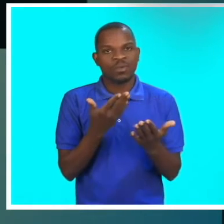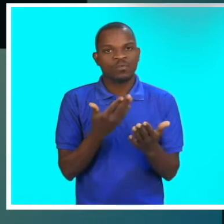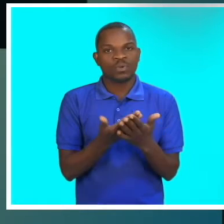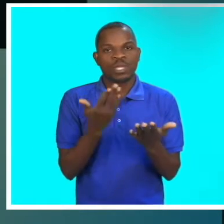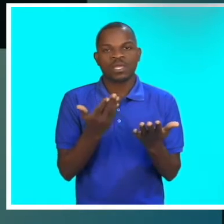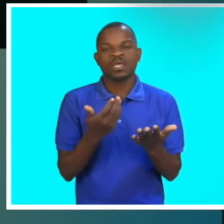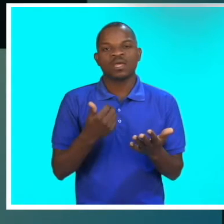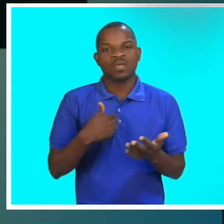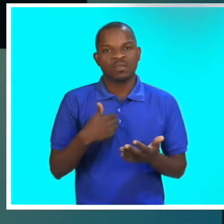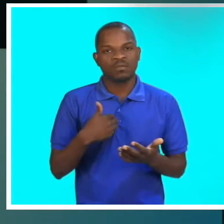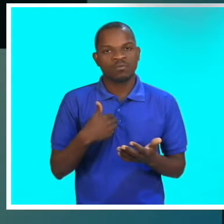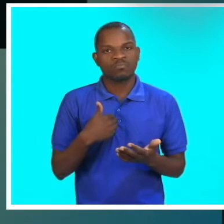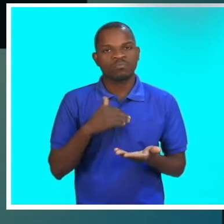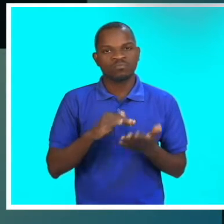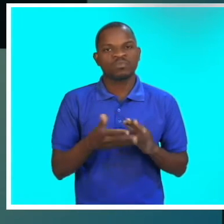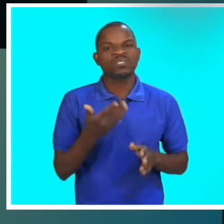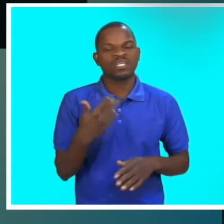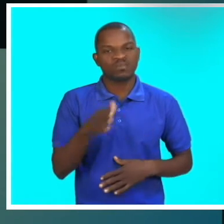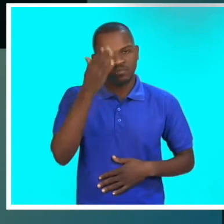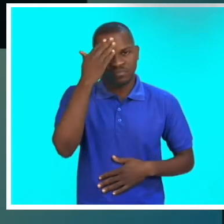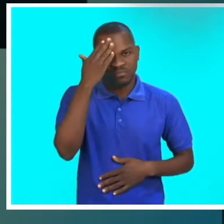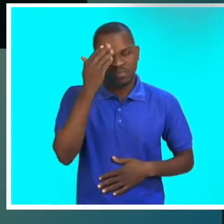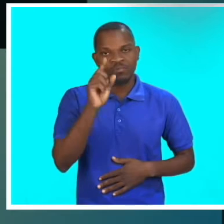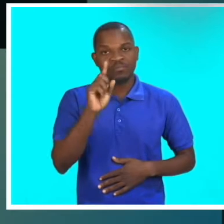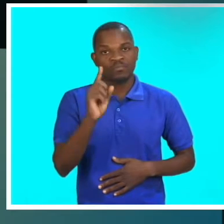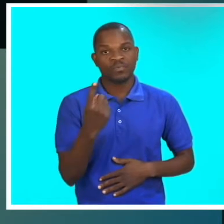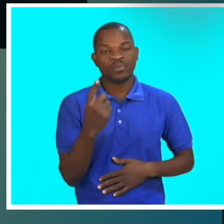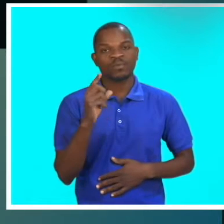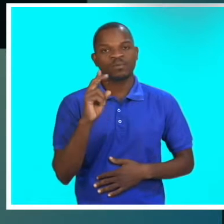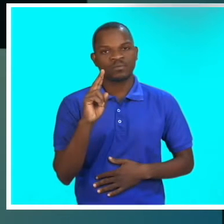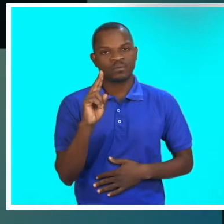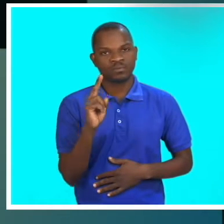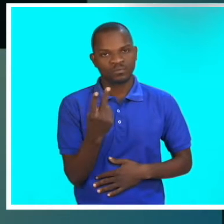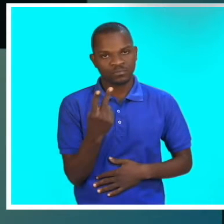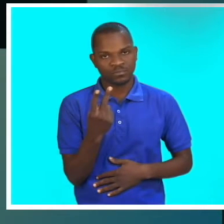passo, porque eu faço apenas o primeiro e o segundo.